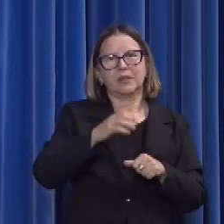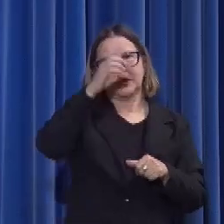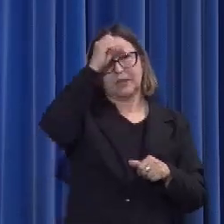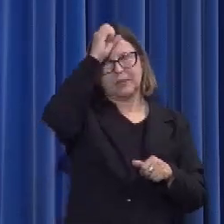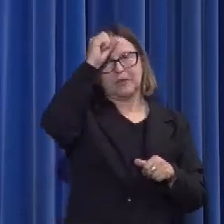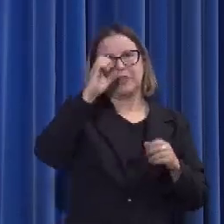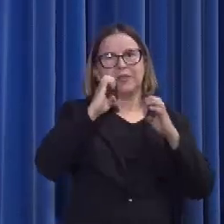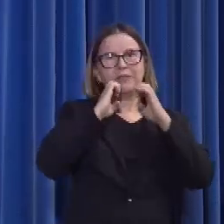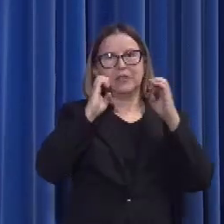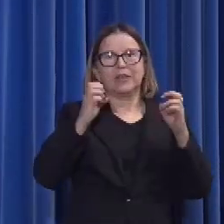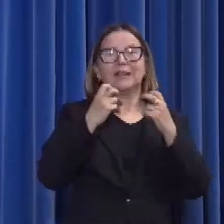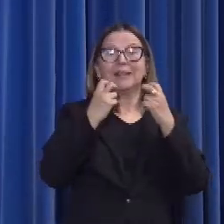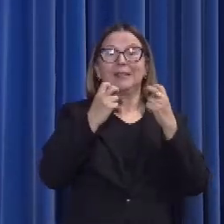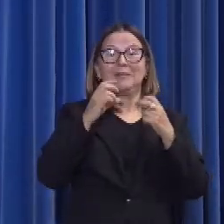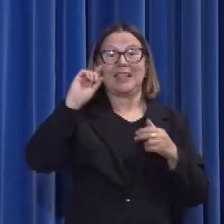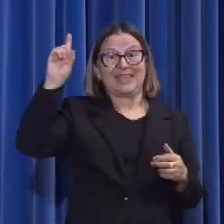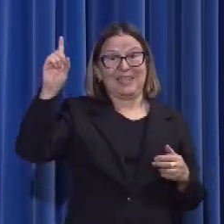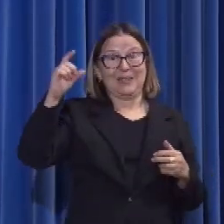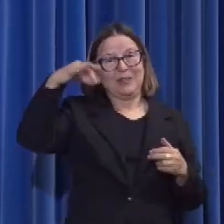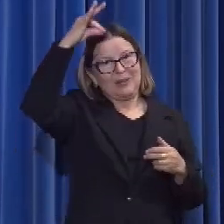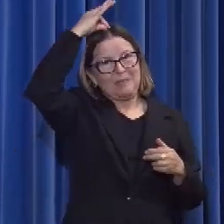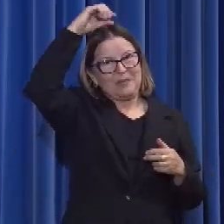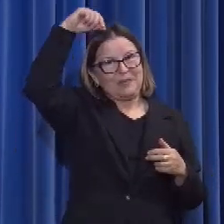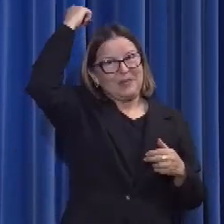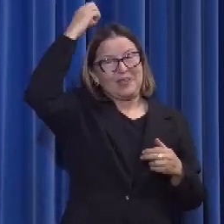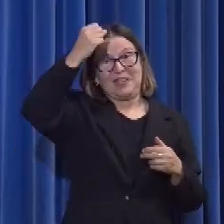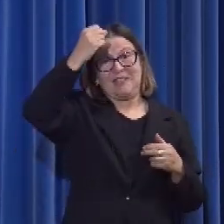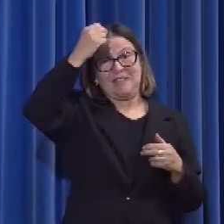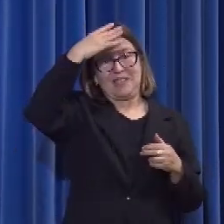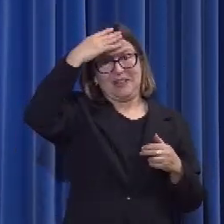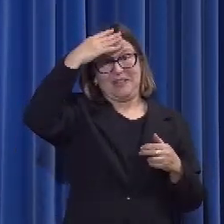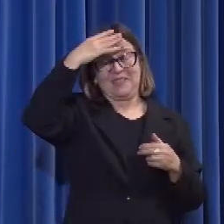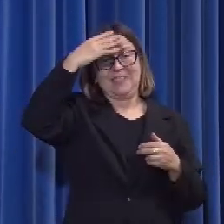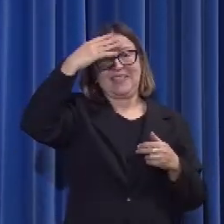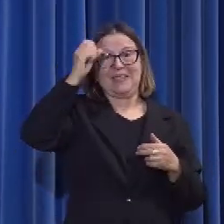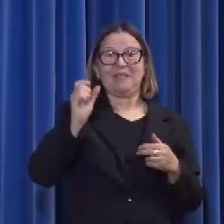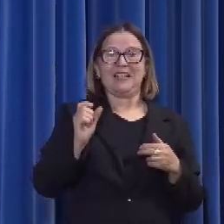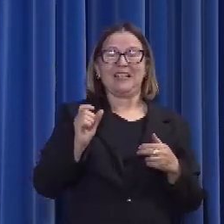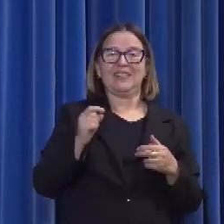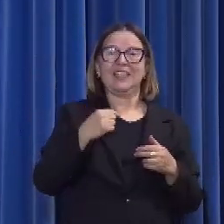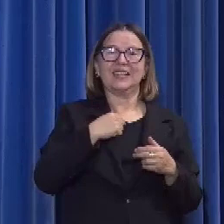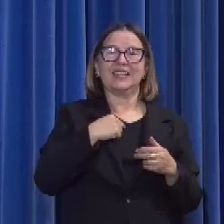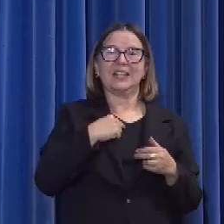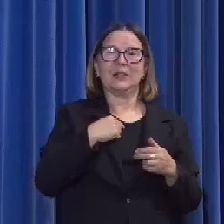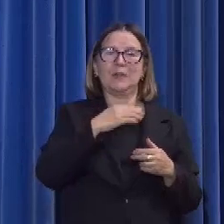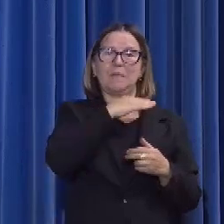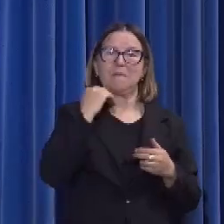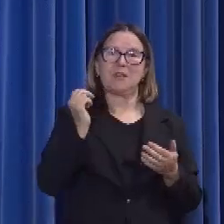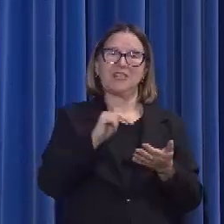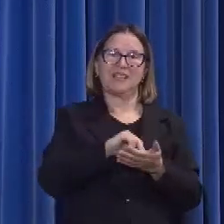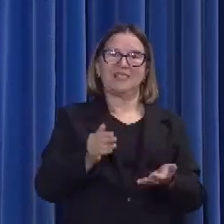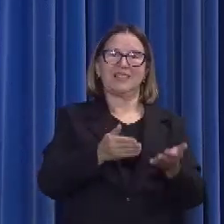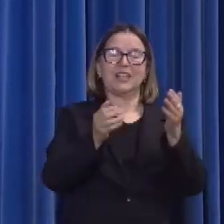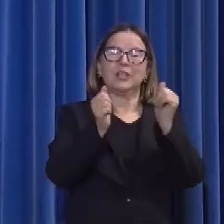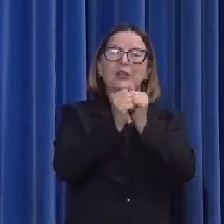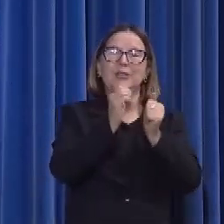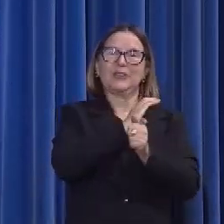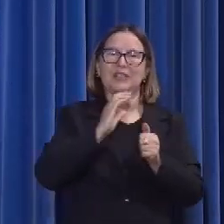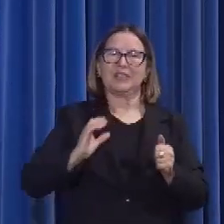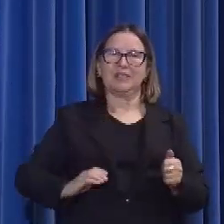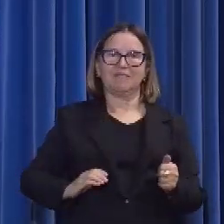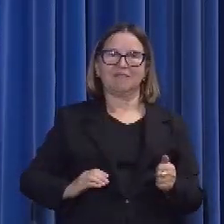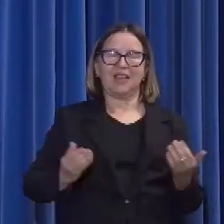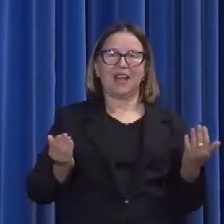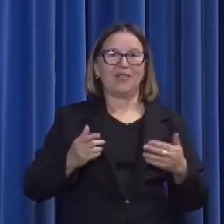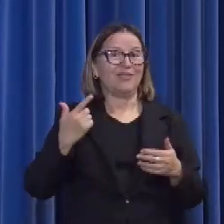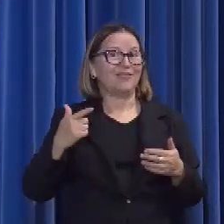Espírito Santo me trouxe a revelação que eu morri e ressuscitei em Cristo, Nenhuma condenação há para os que estão em Cristo